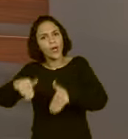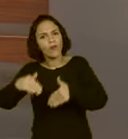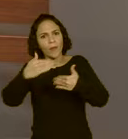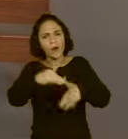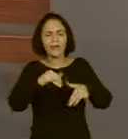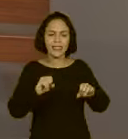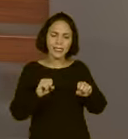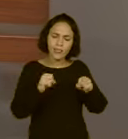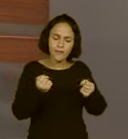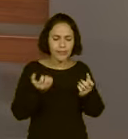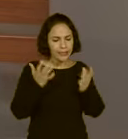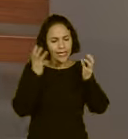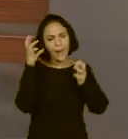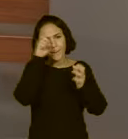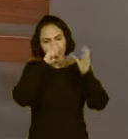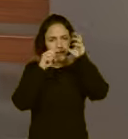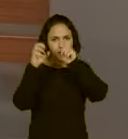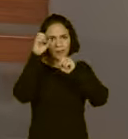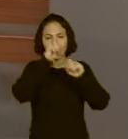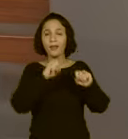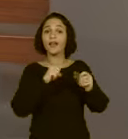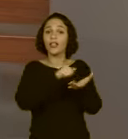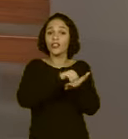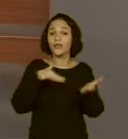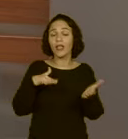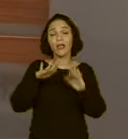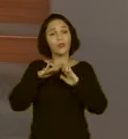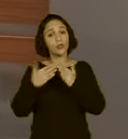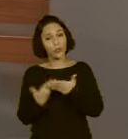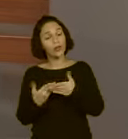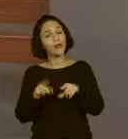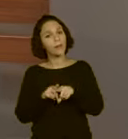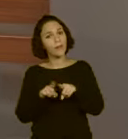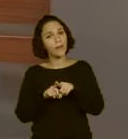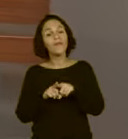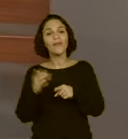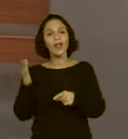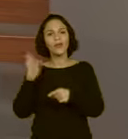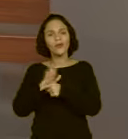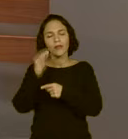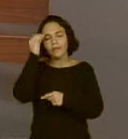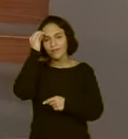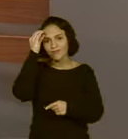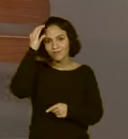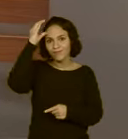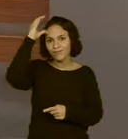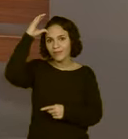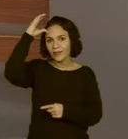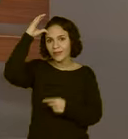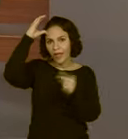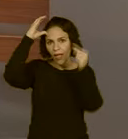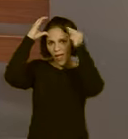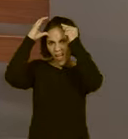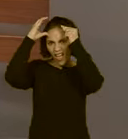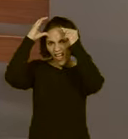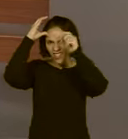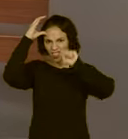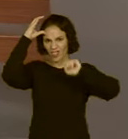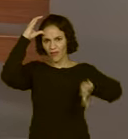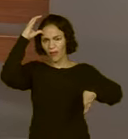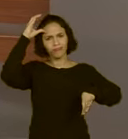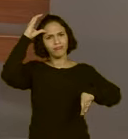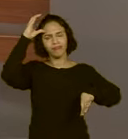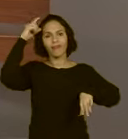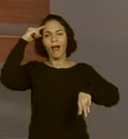muita dedicação, seus trabalhos escolares, vai te dar mais conhecimento e com esse conhecimento você vai realizar muitos